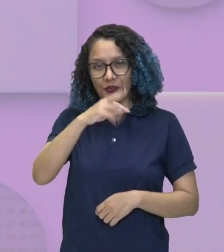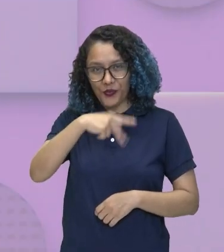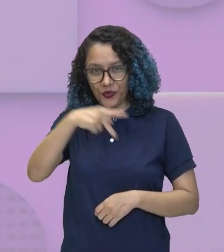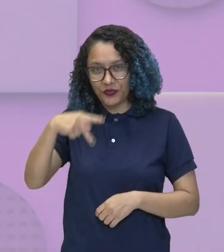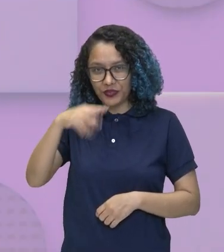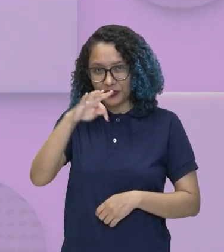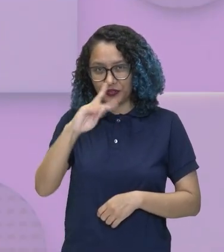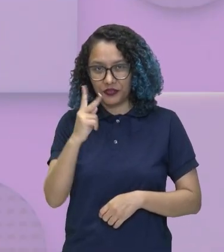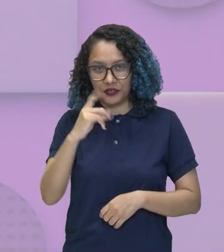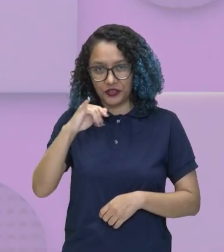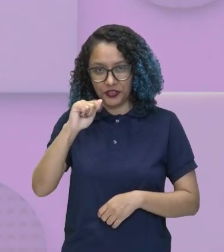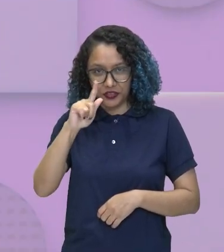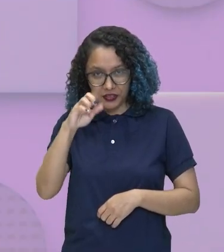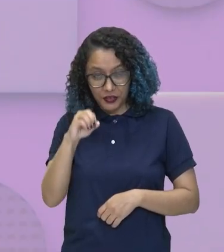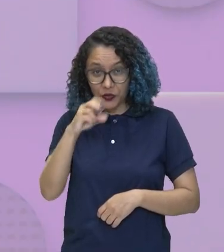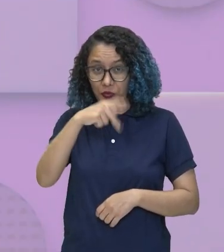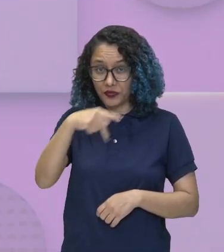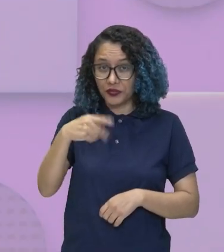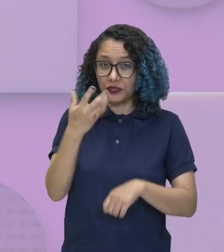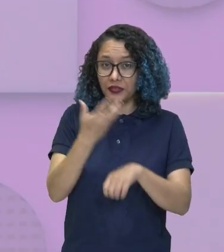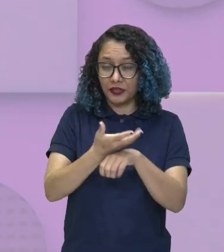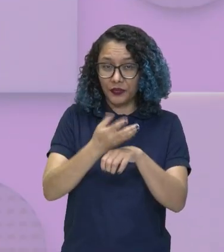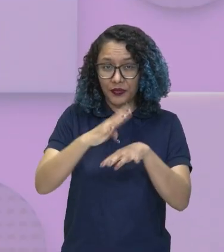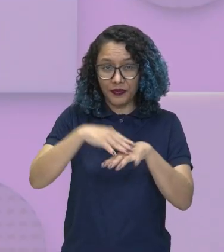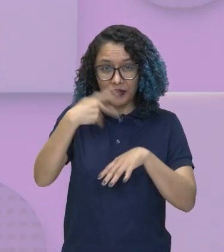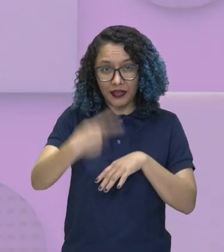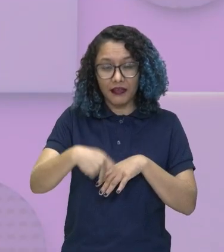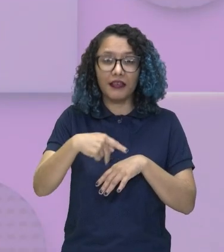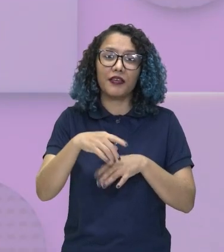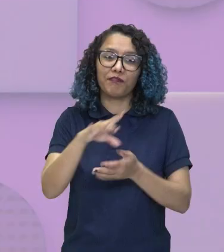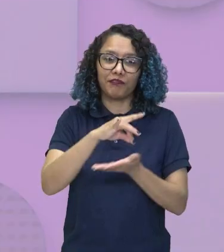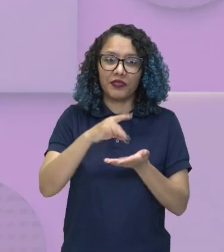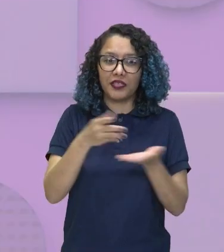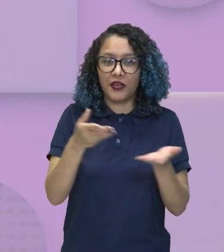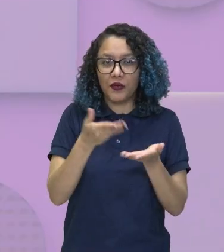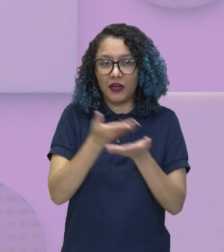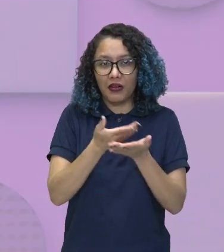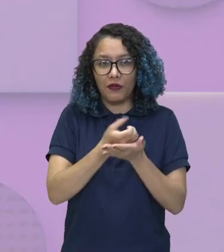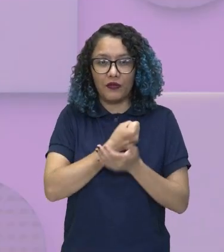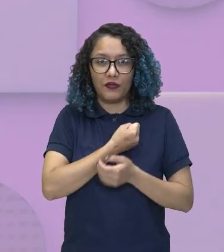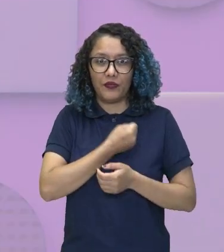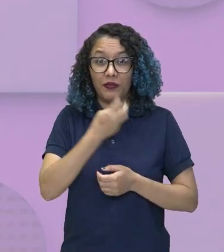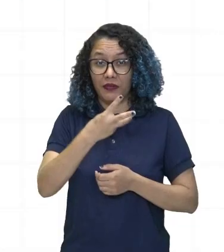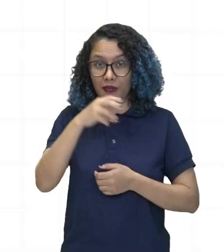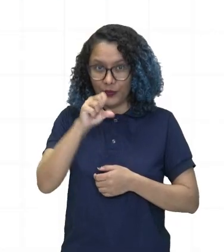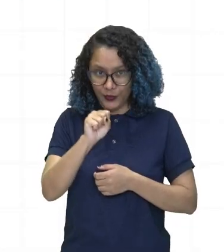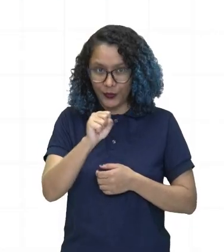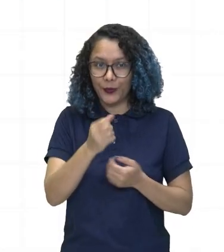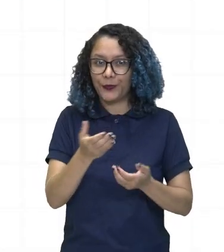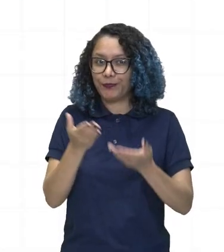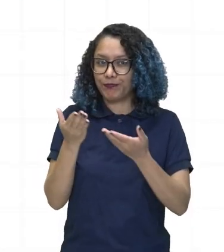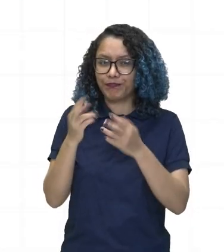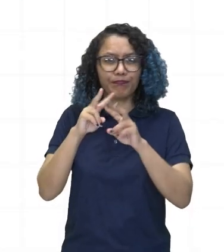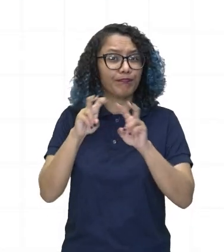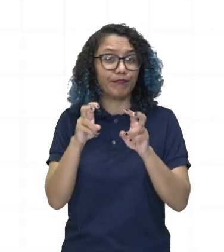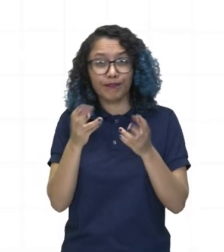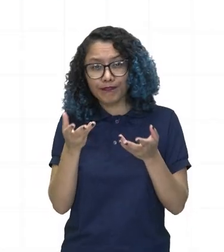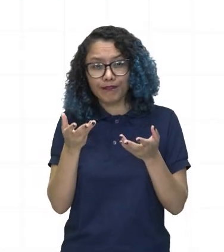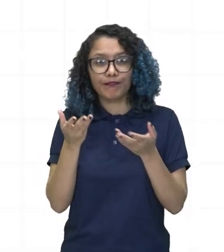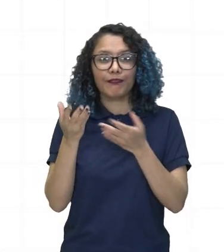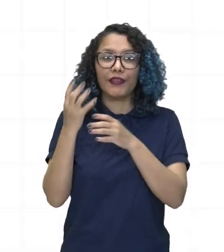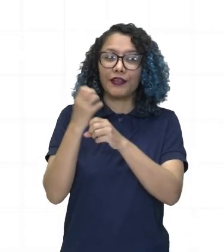de matemática aqui do Centro de Mídias, e esta é a nossa aula de número 38, que é a